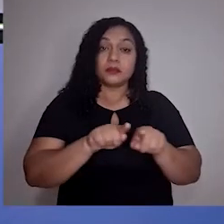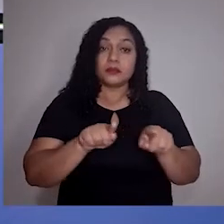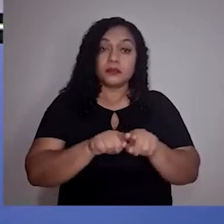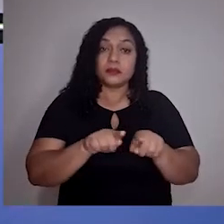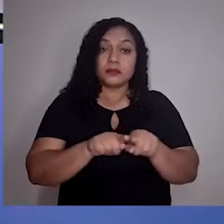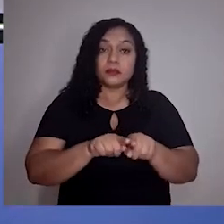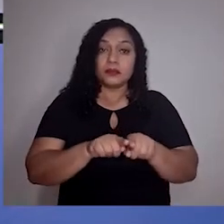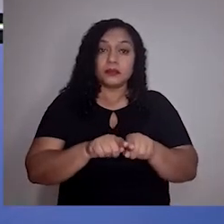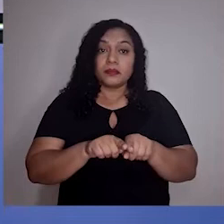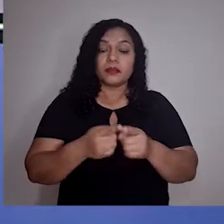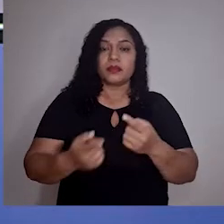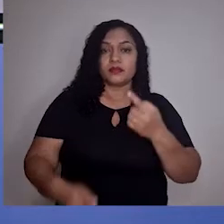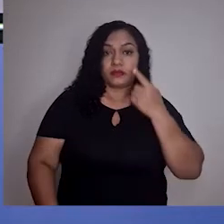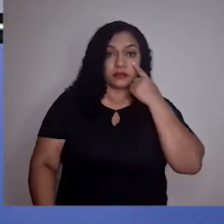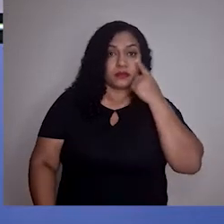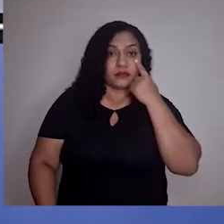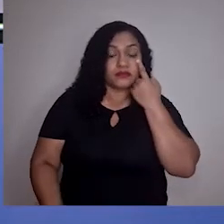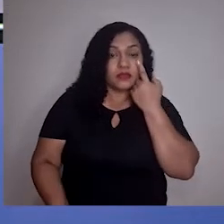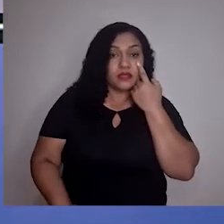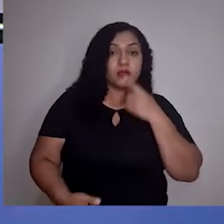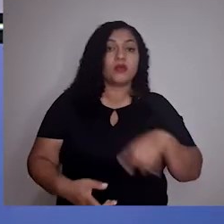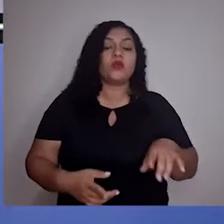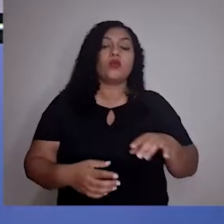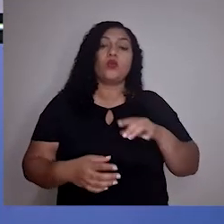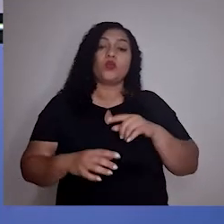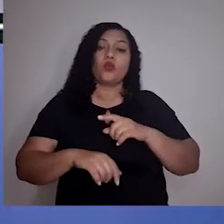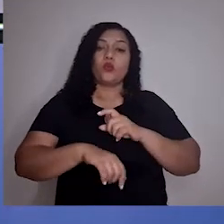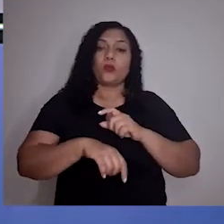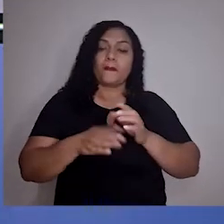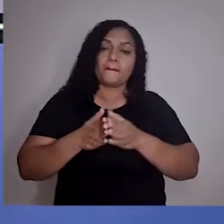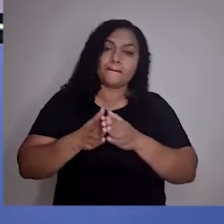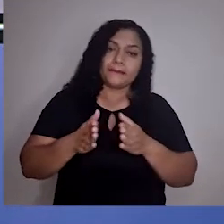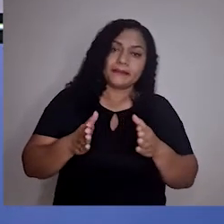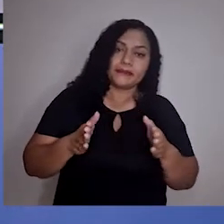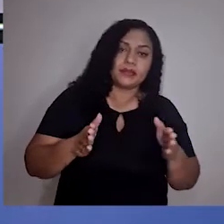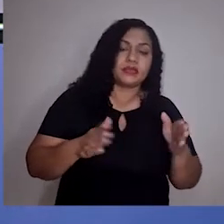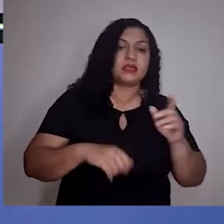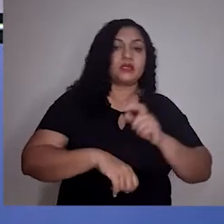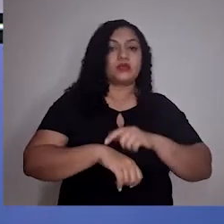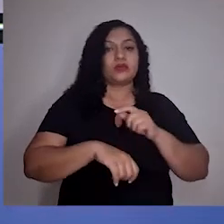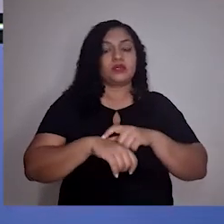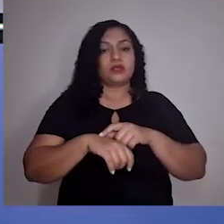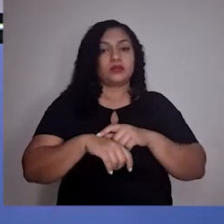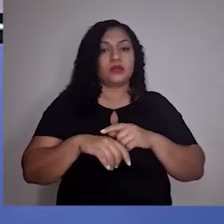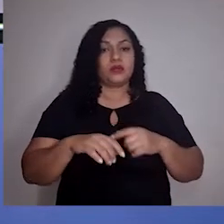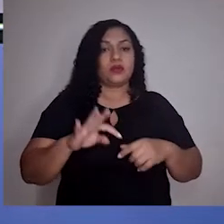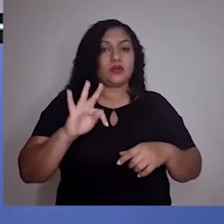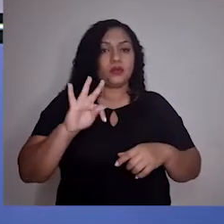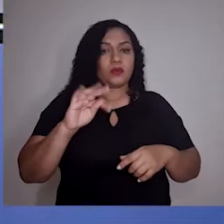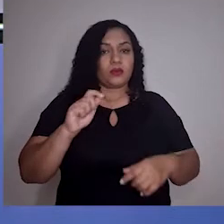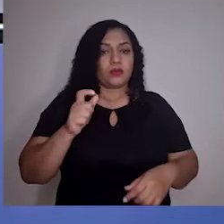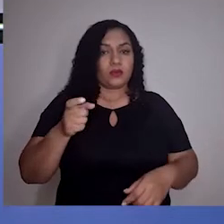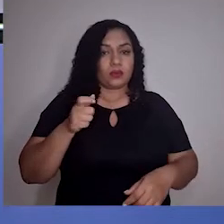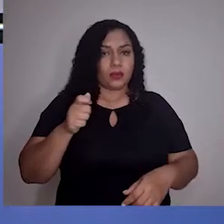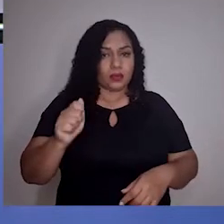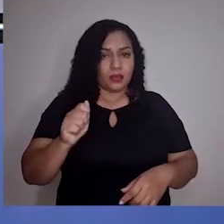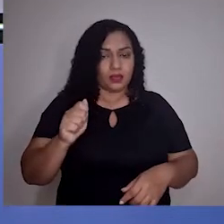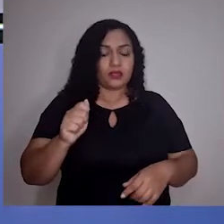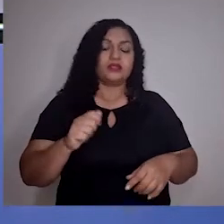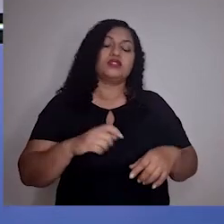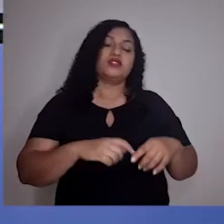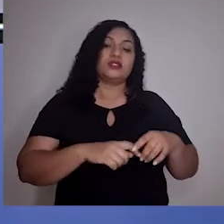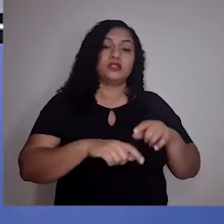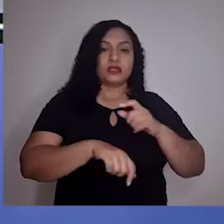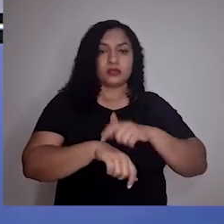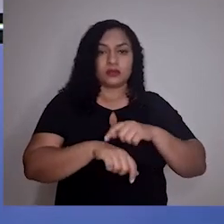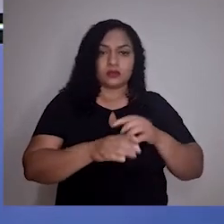as unidades de medida de tempo. A taxa e o tempo devem estar na mesma unidade de